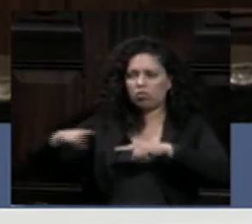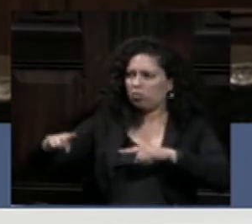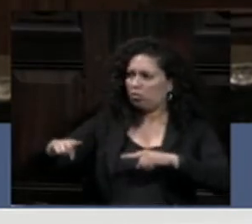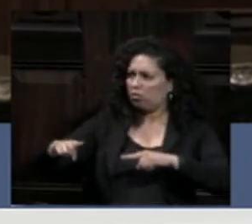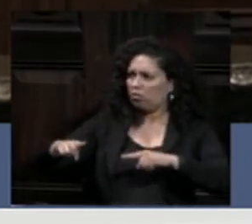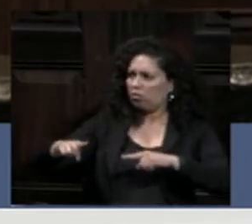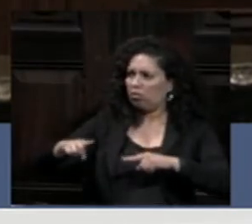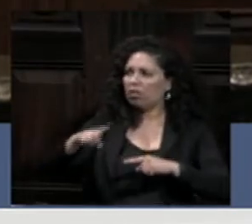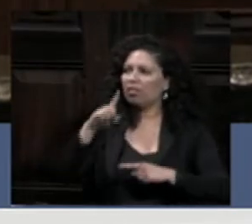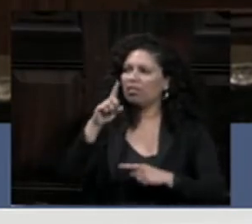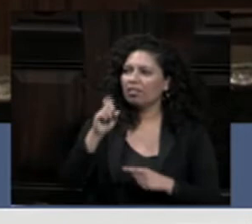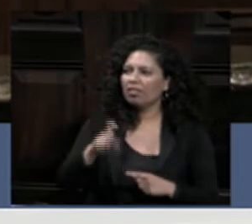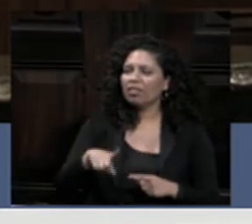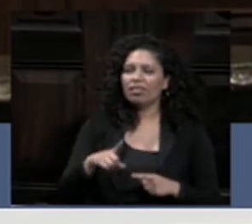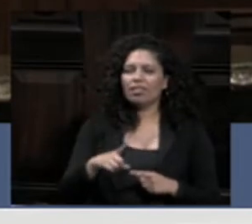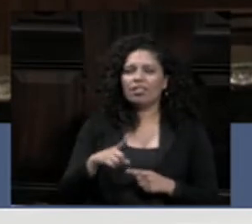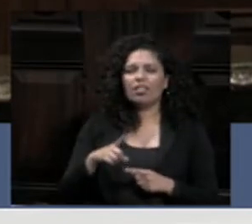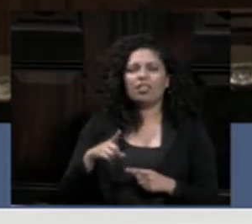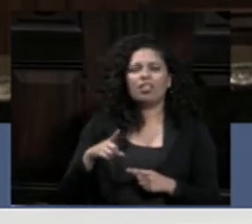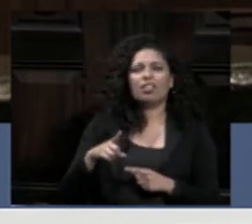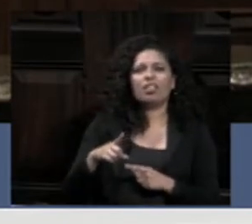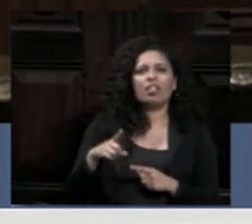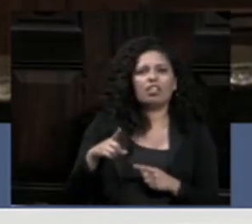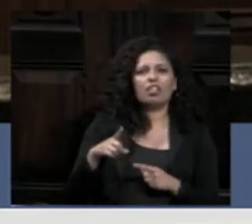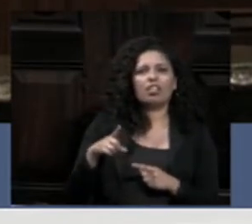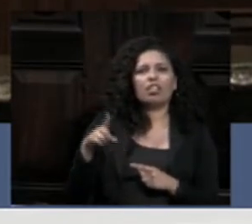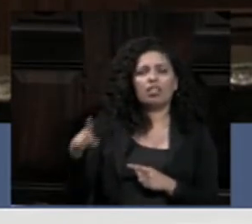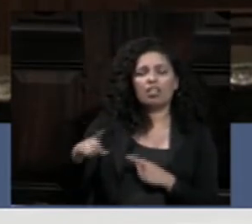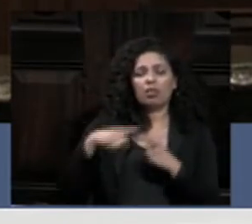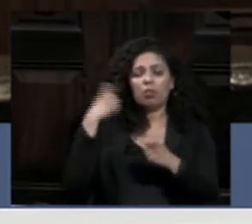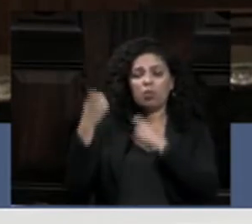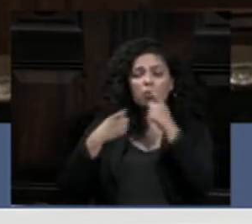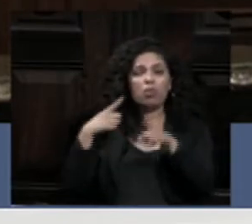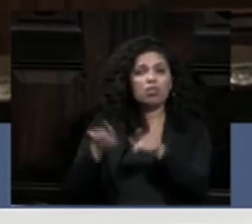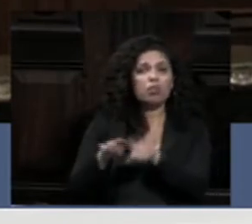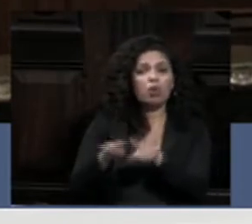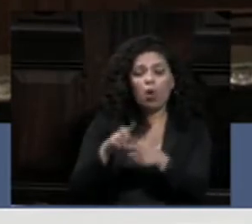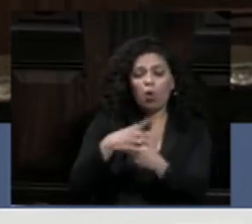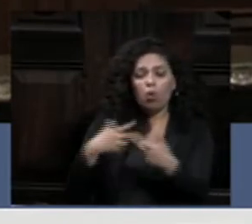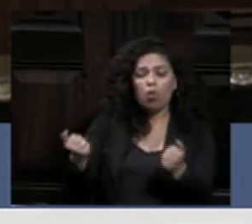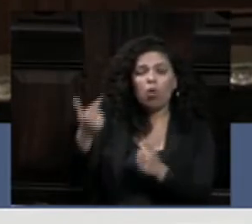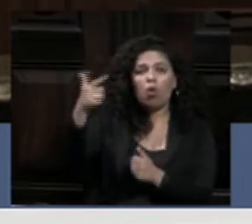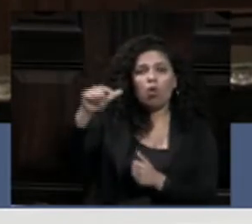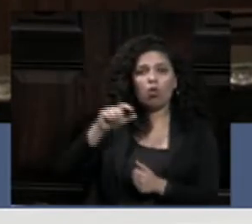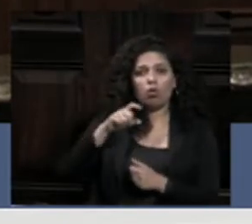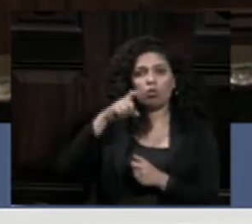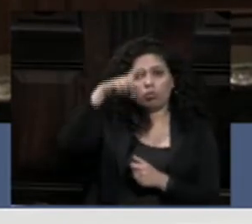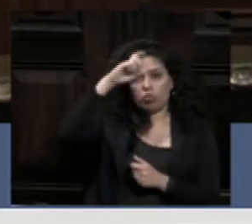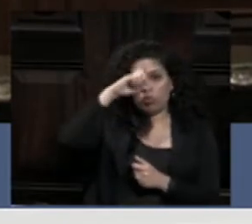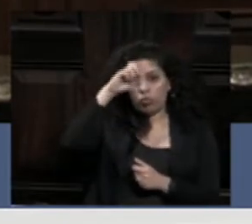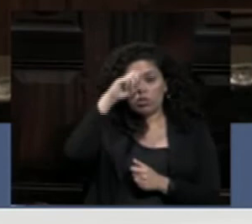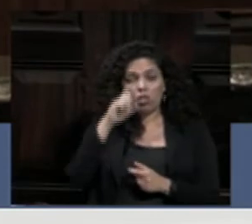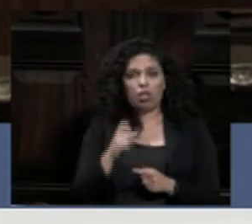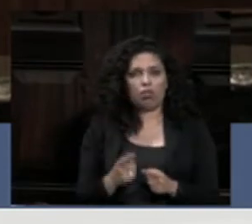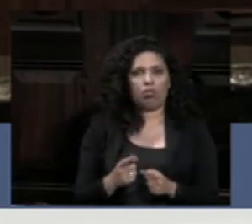com certeza, passa a ter a prioridade a partir do momento que lida com vidas humanas.